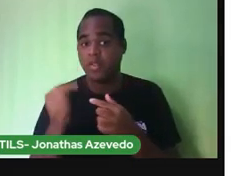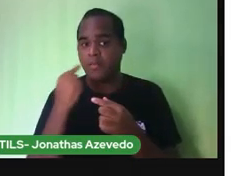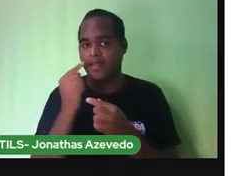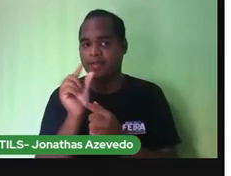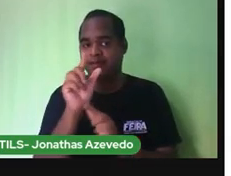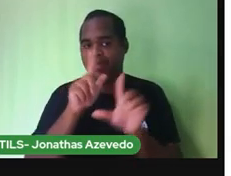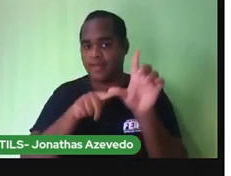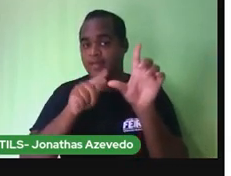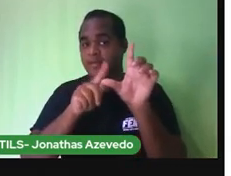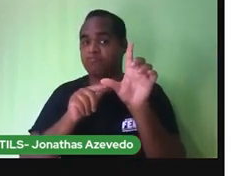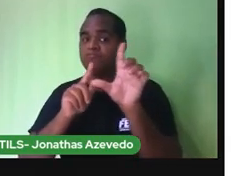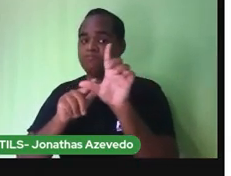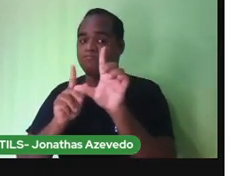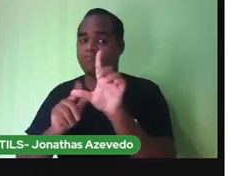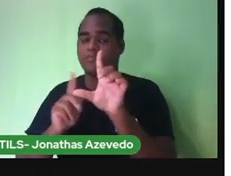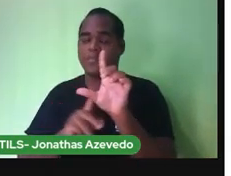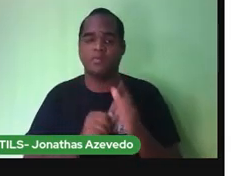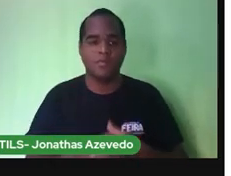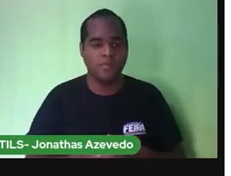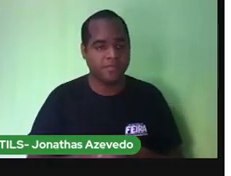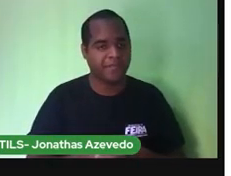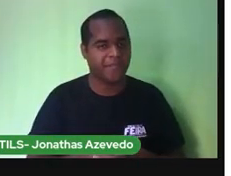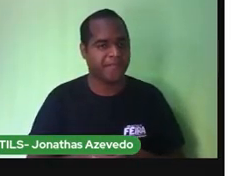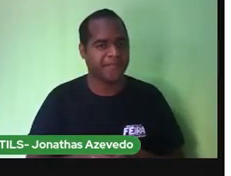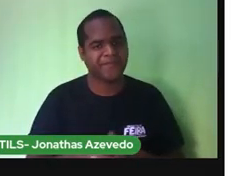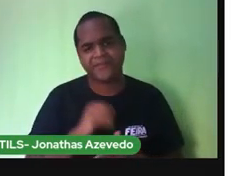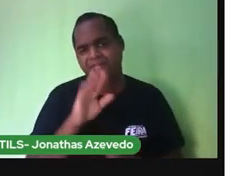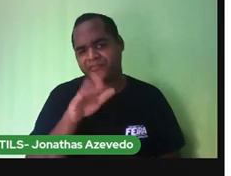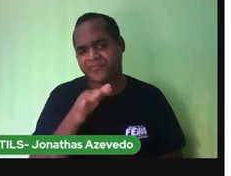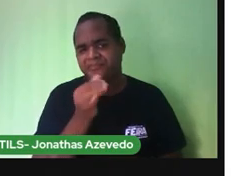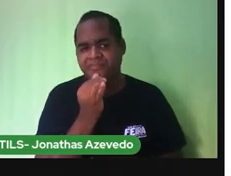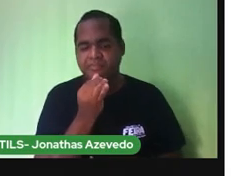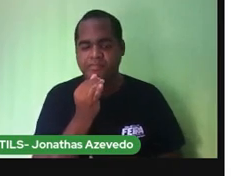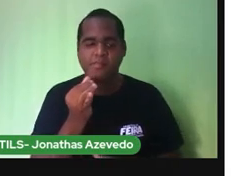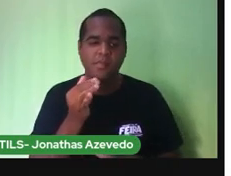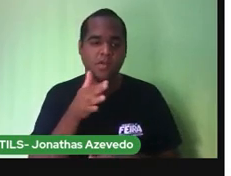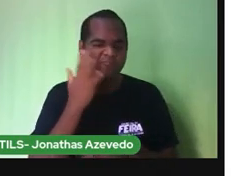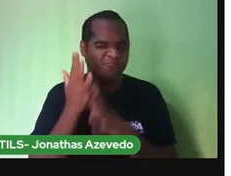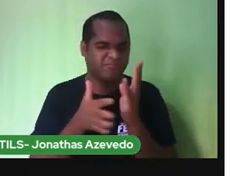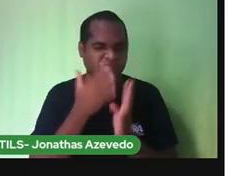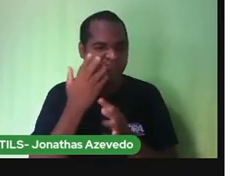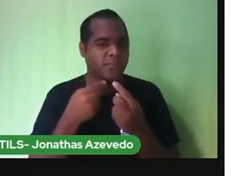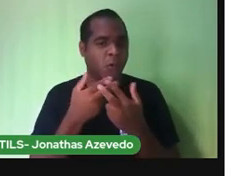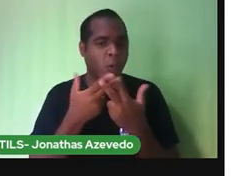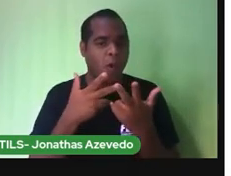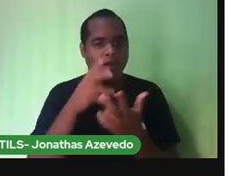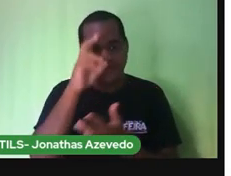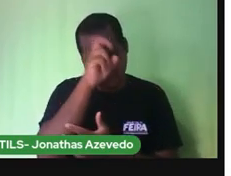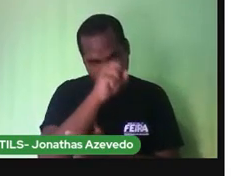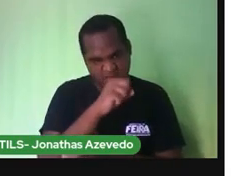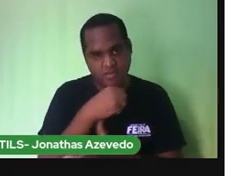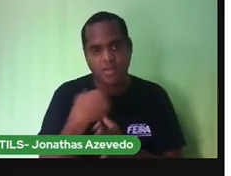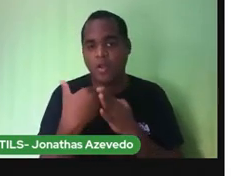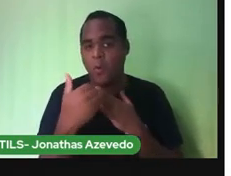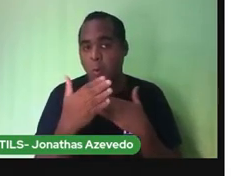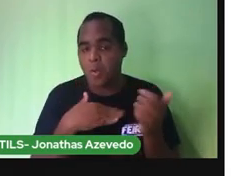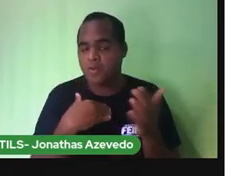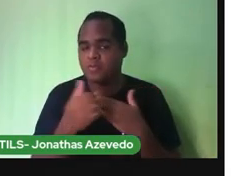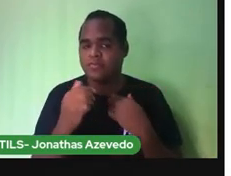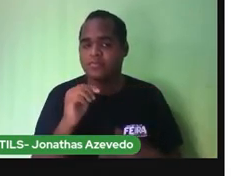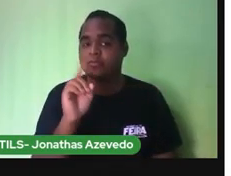letrinha a gente não pode simplesmente achar que a gente vai aprender de qualquer forma a gente